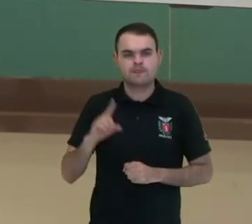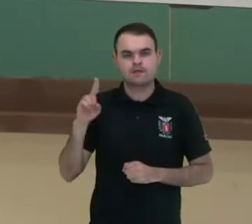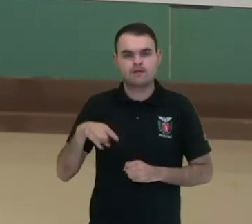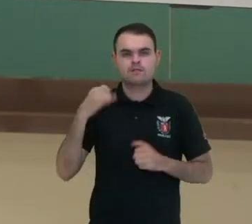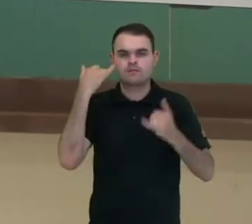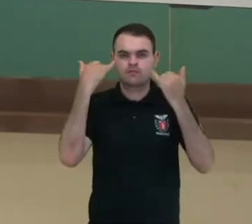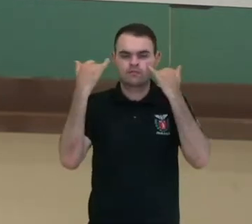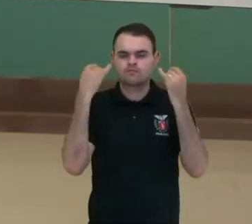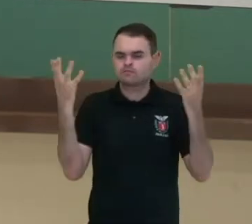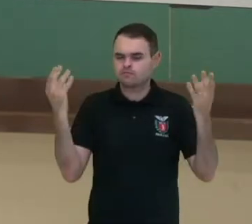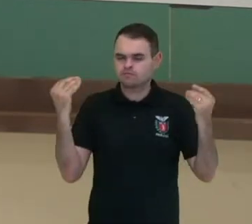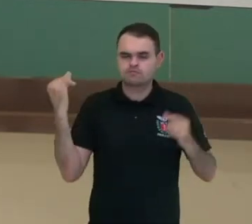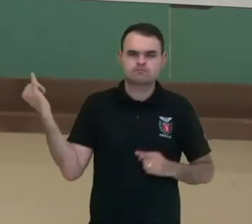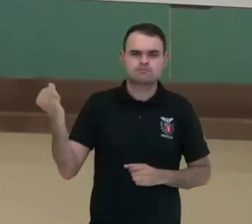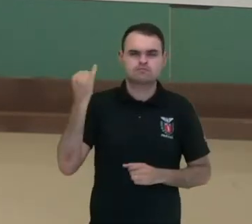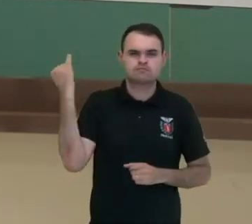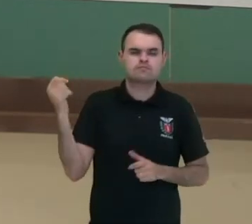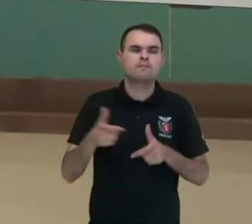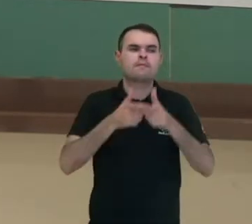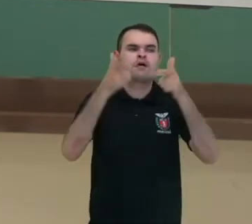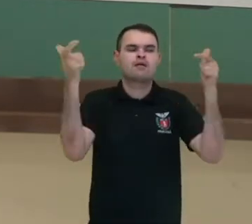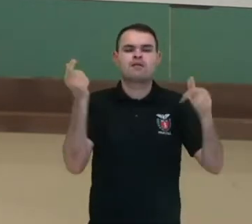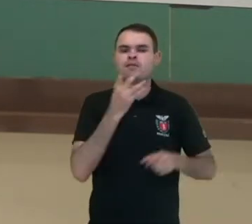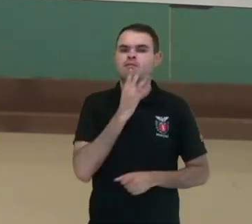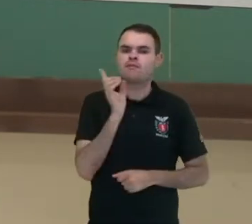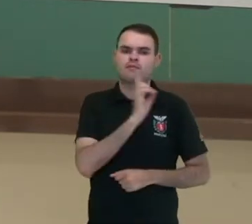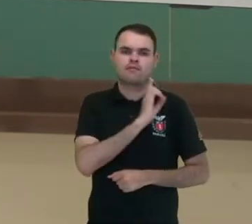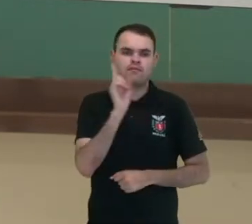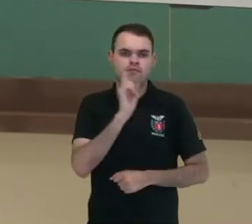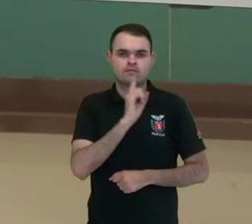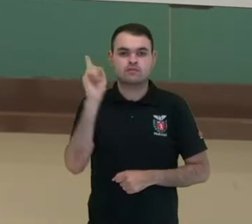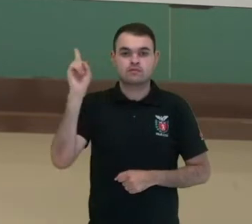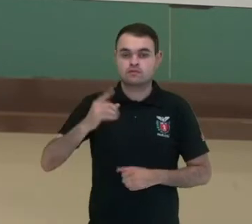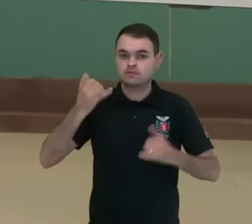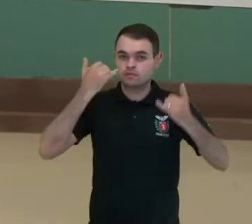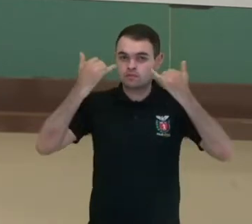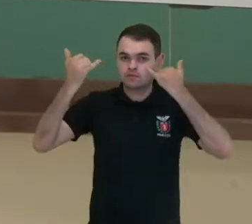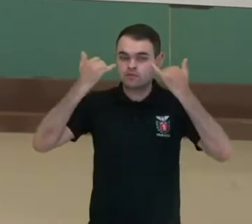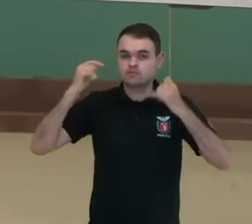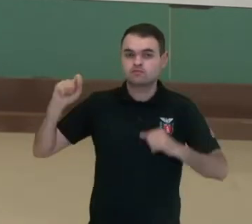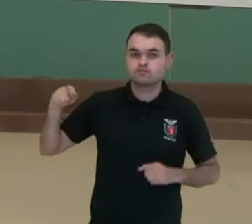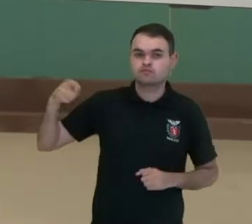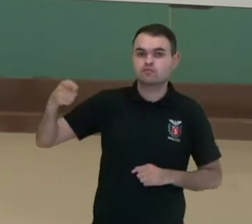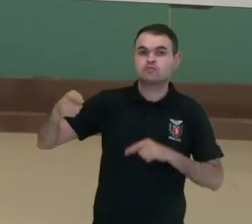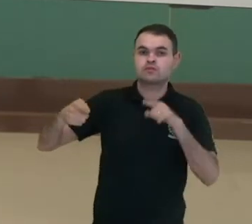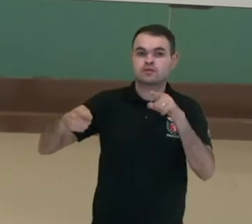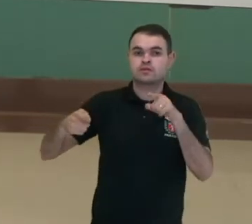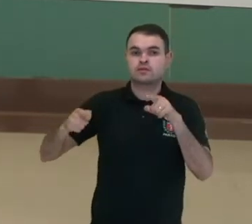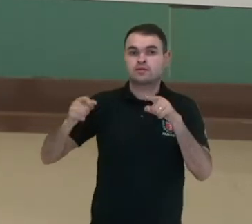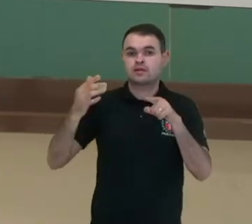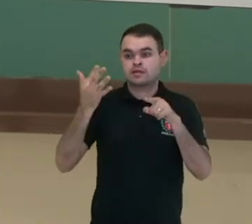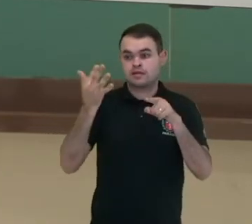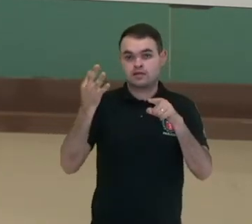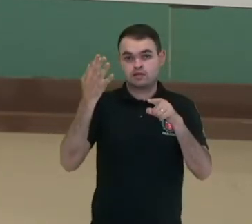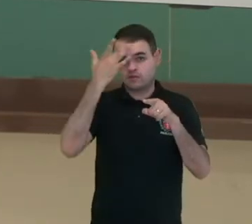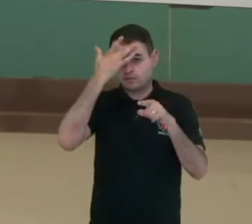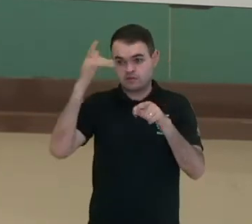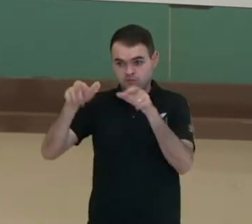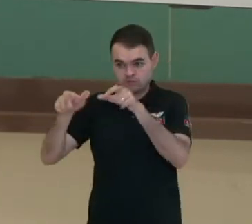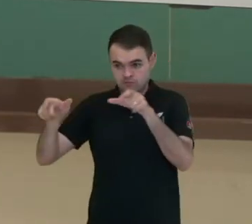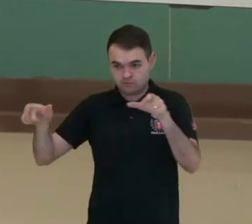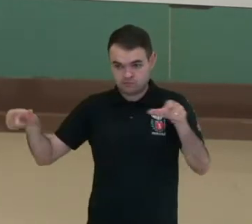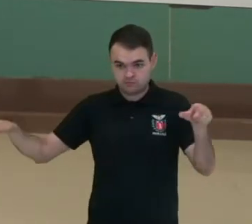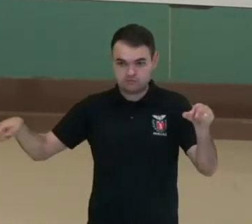que a maioria das pessoas desconhecem, Que é essa informação aqui, que de cada 14 imigrantes que cruzaram